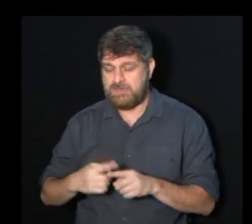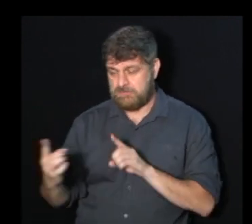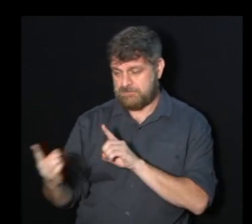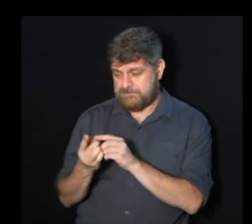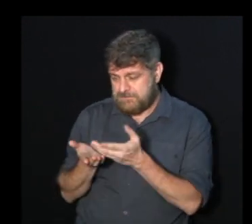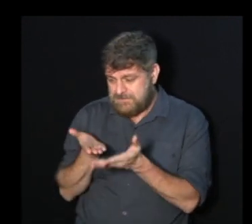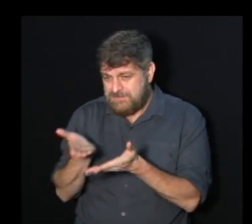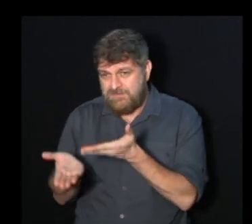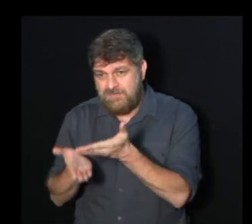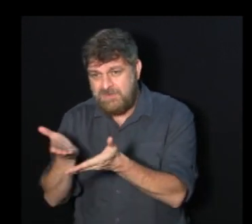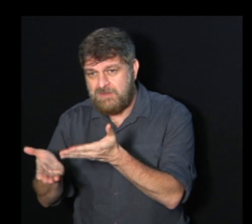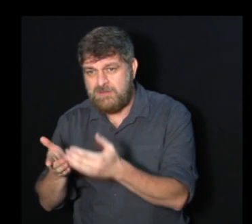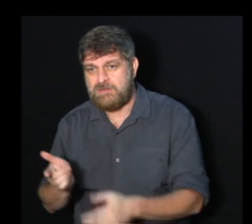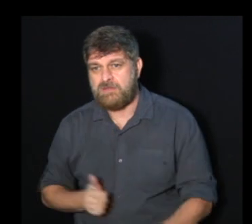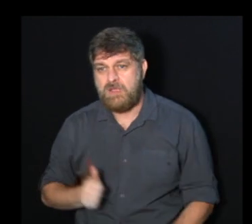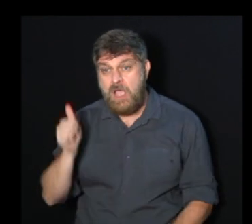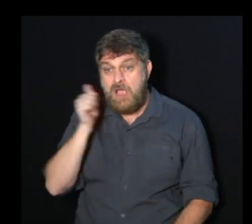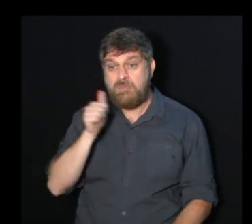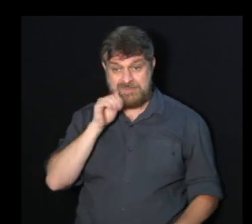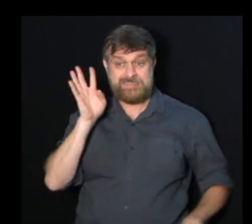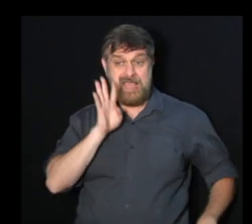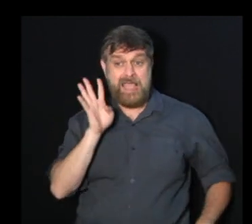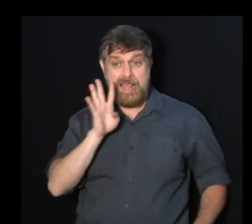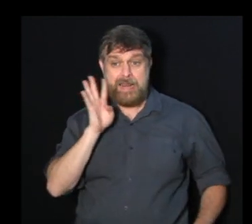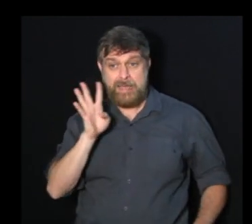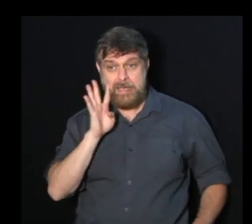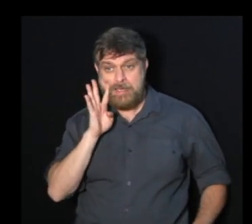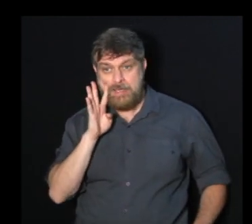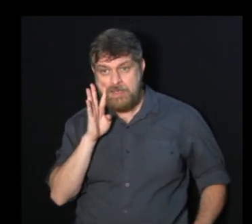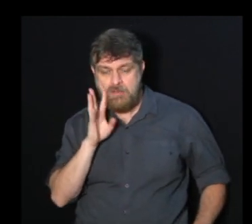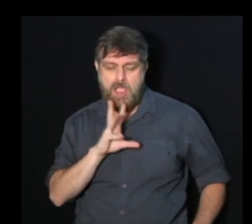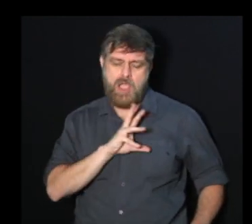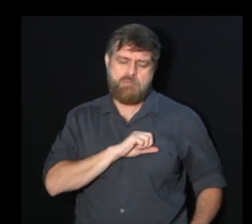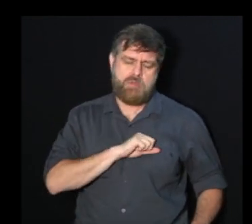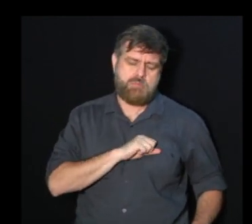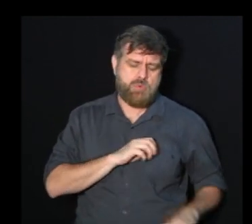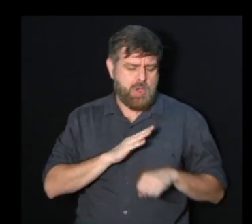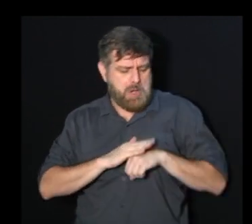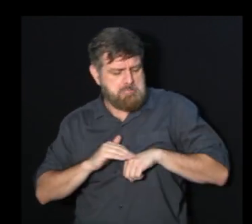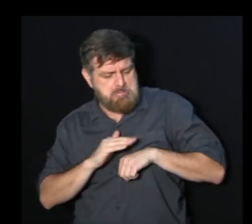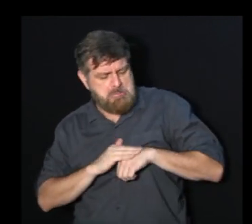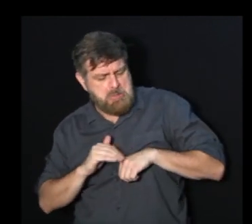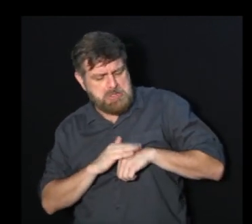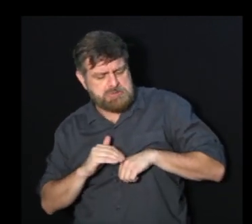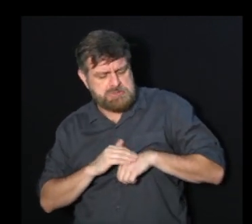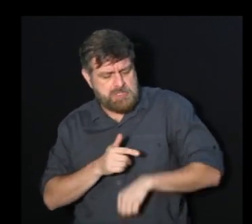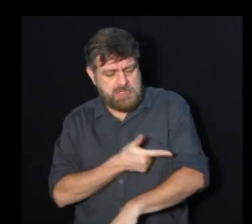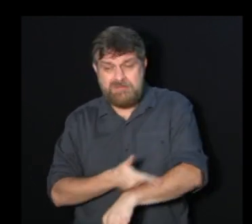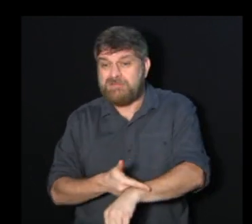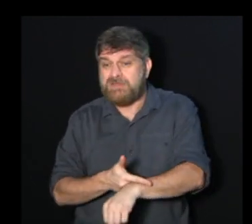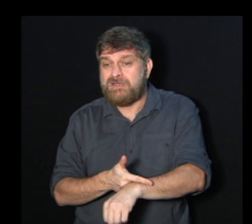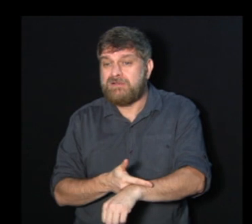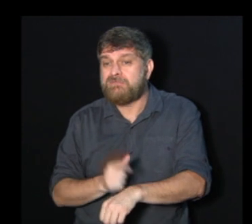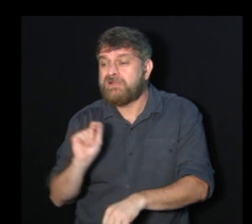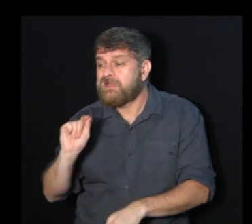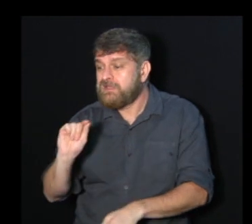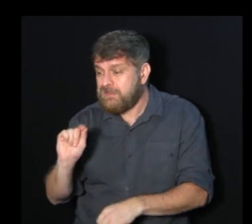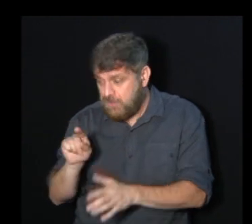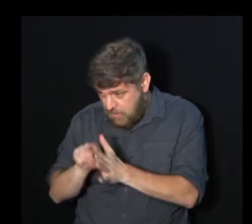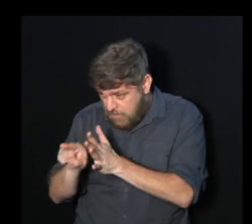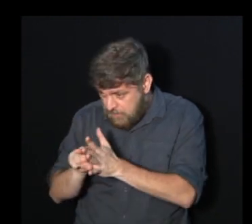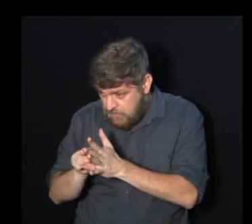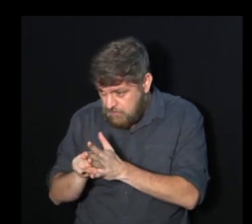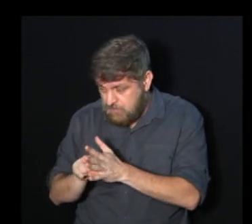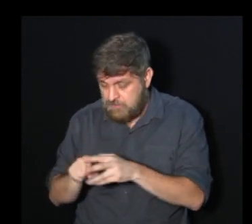e a mocinha da fisioterapia é legal pra caramba, nossa, ela é um amor, ela me trata com educação, só que o resultado... a